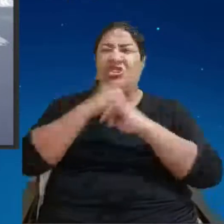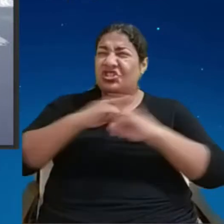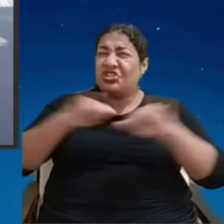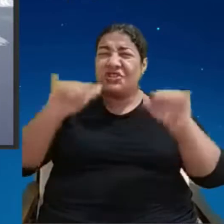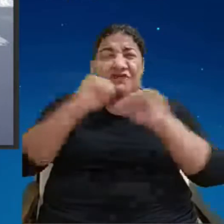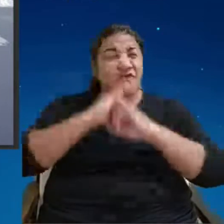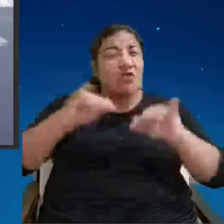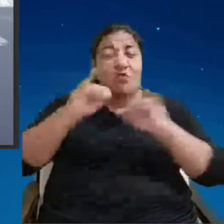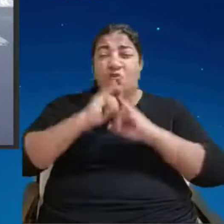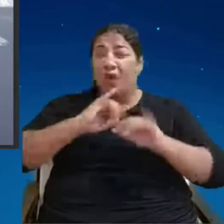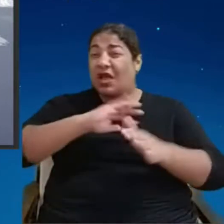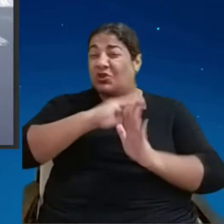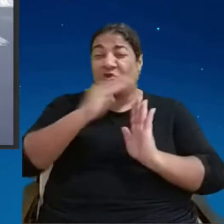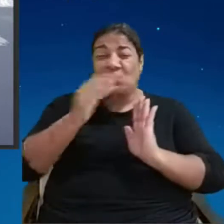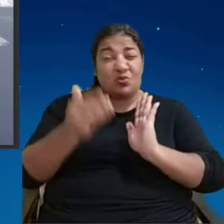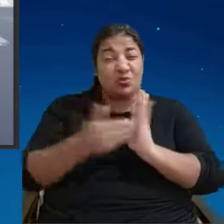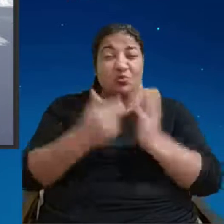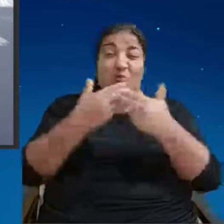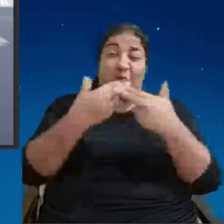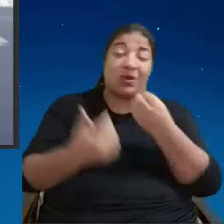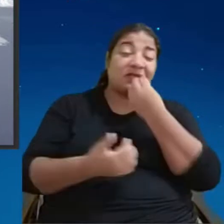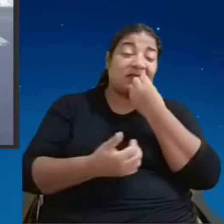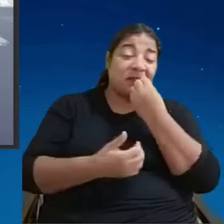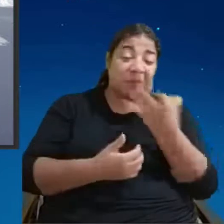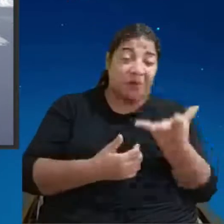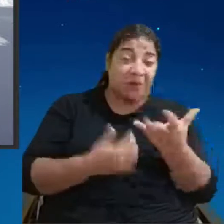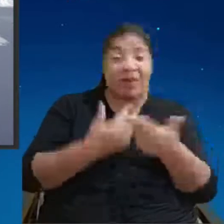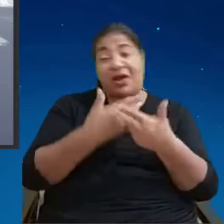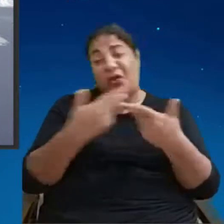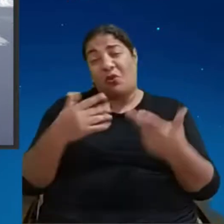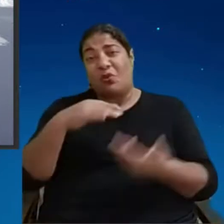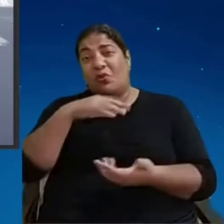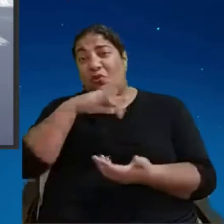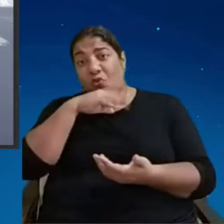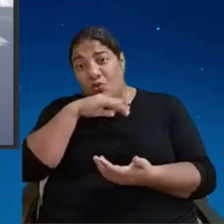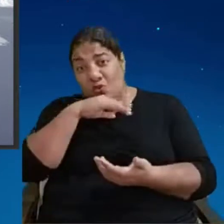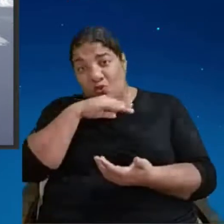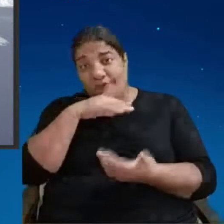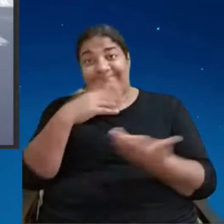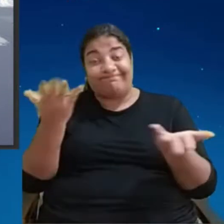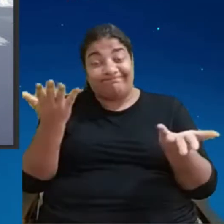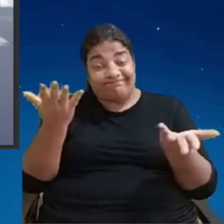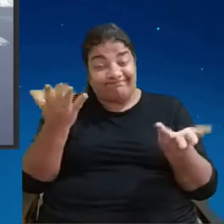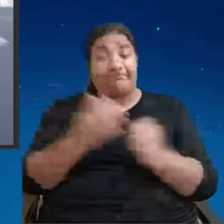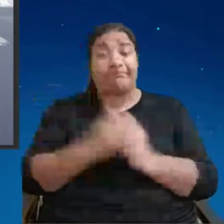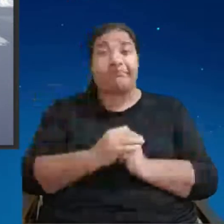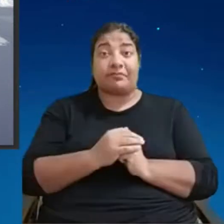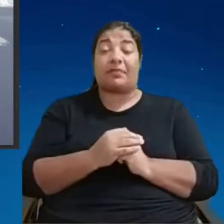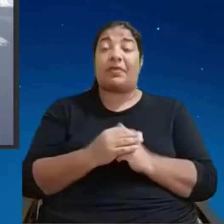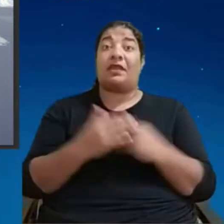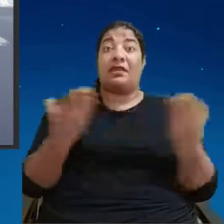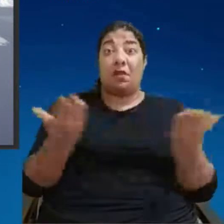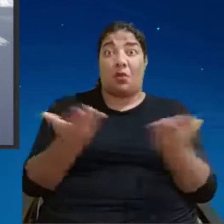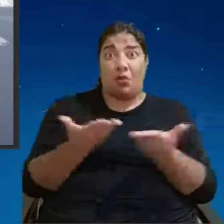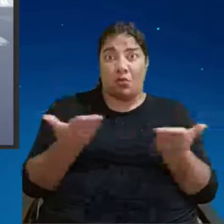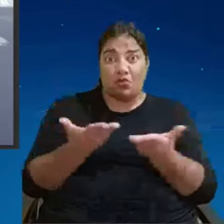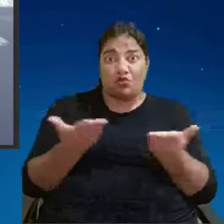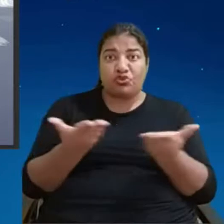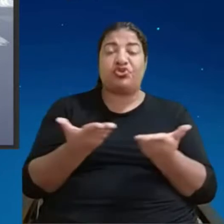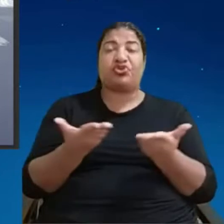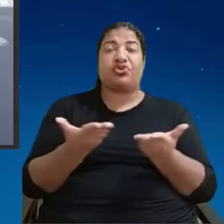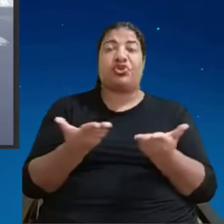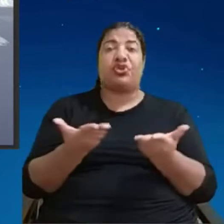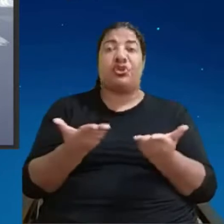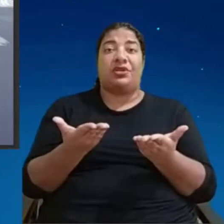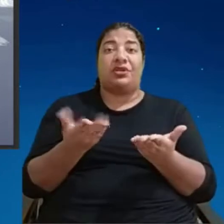e o que não é ruim, né? Ou o que é muito ruim. Então, hoje, na